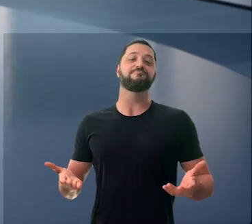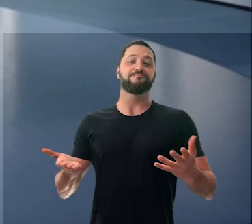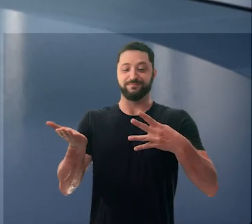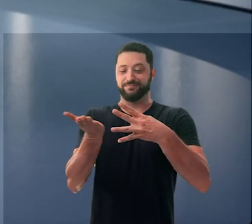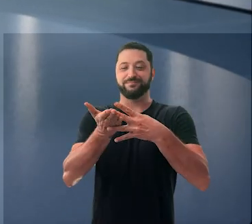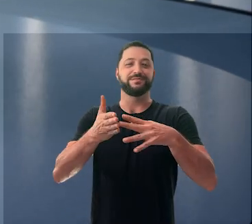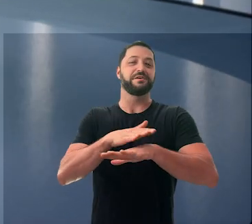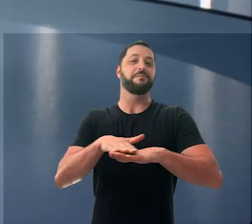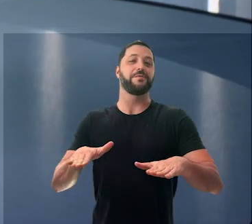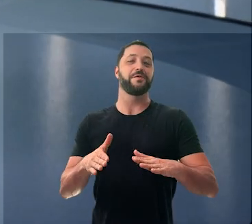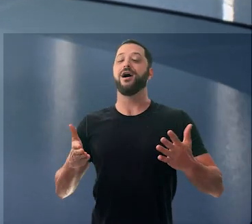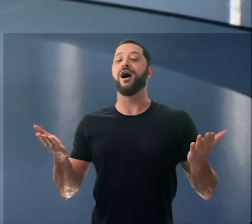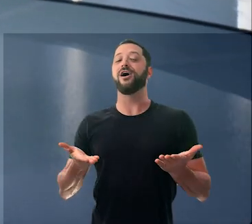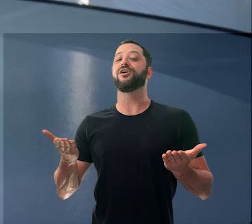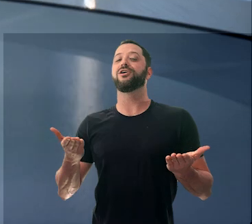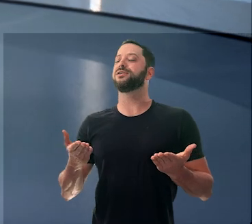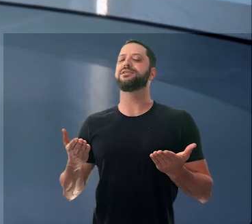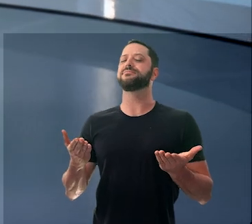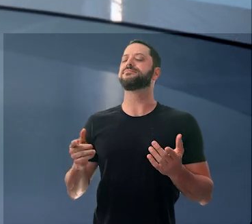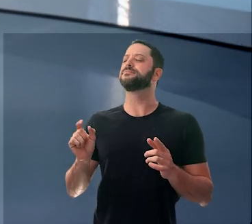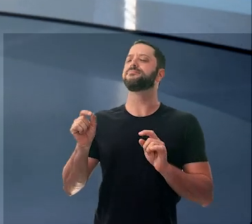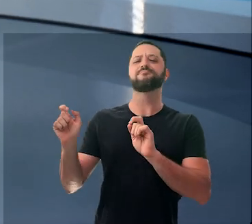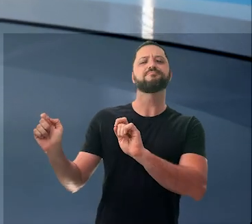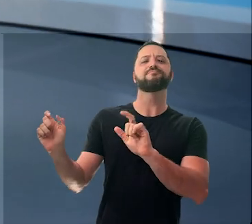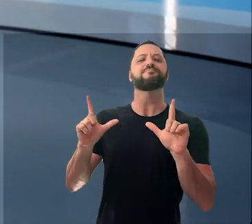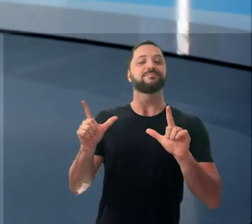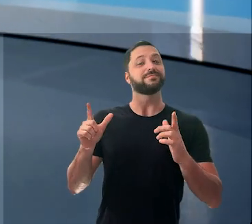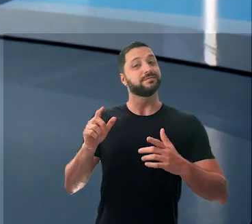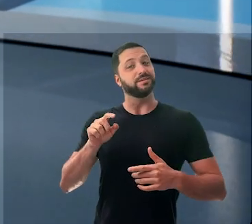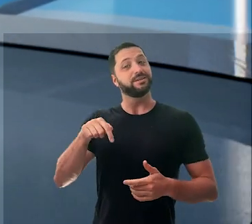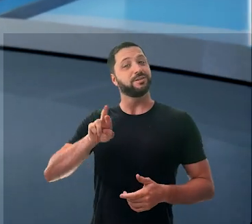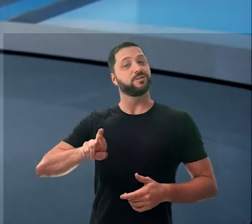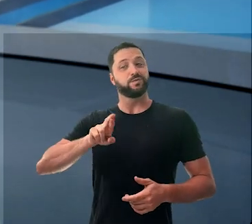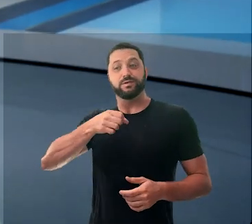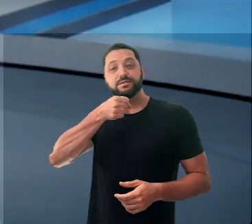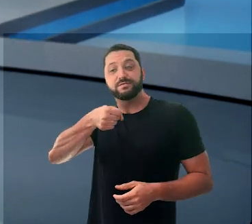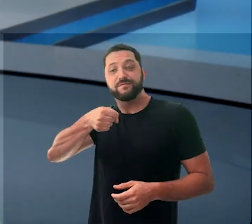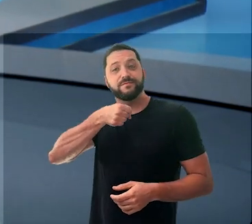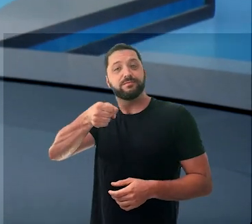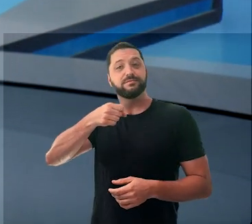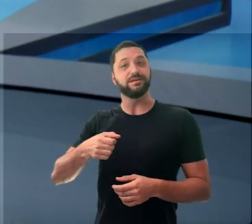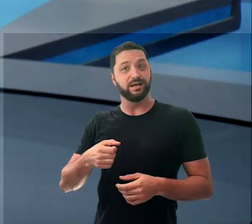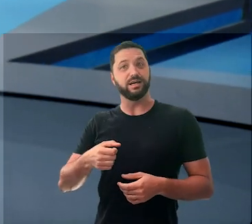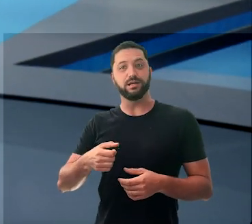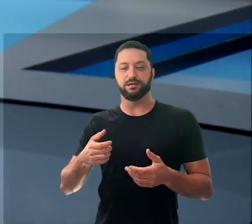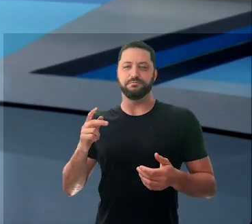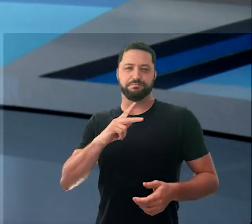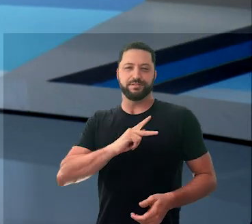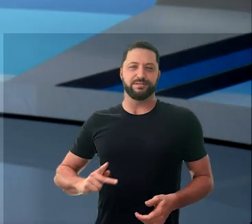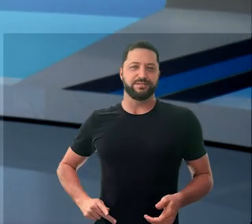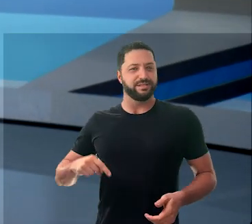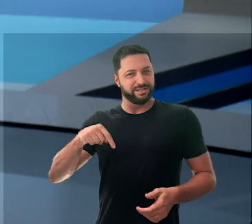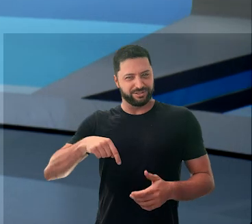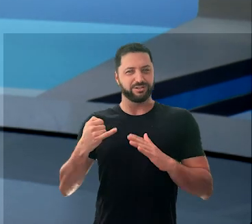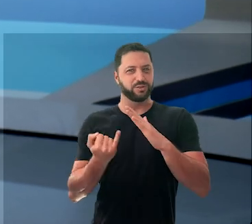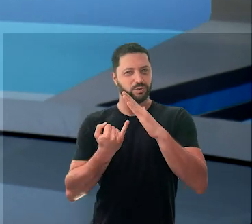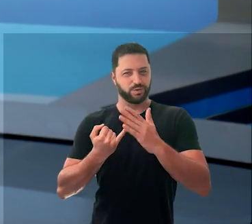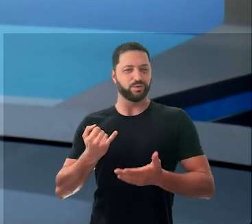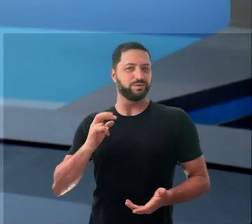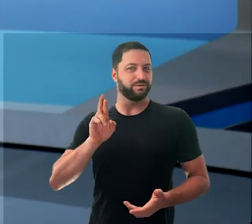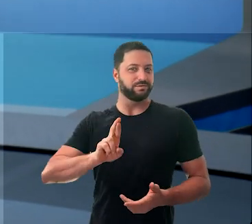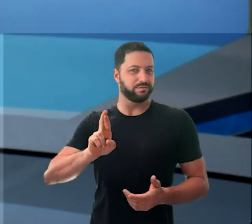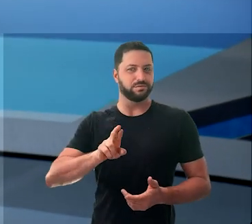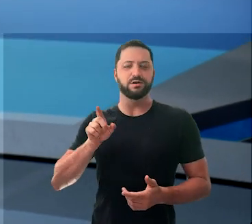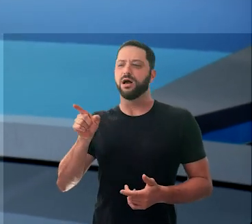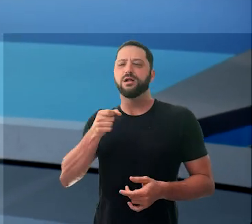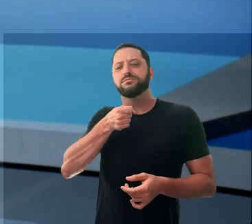Já estamos de volta com o programa Ressoar e agora vamos conferir o Conexão Social. Hoje a presidente do Instituto Ressoar, Eunice Silva,